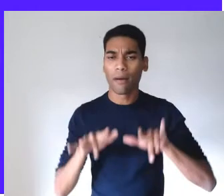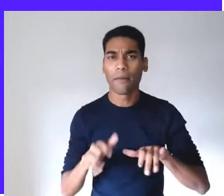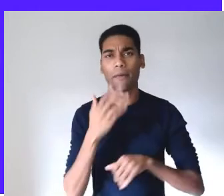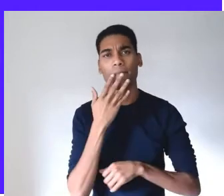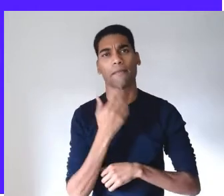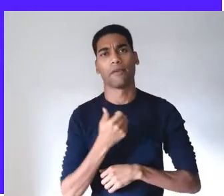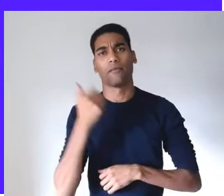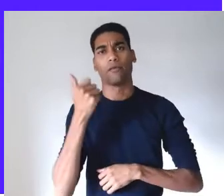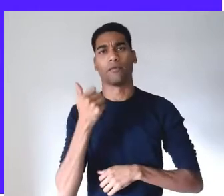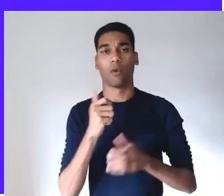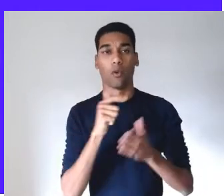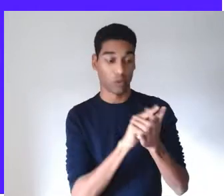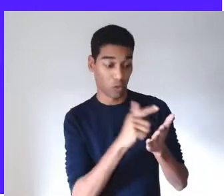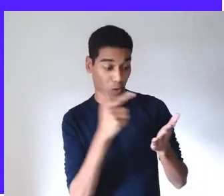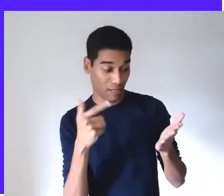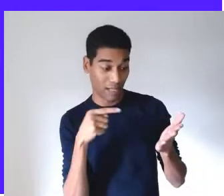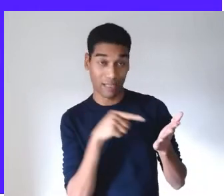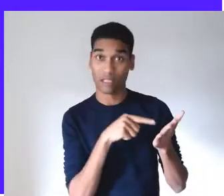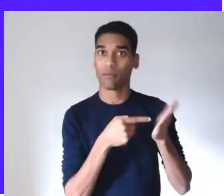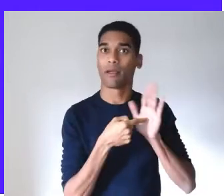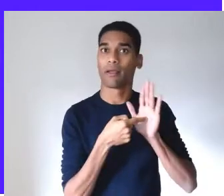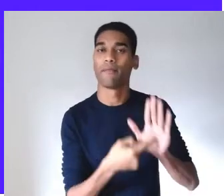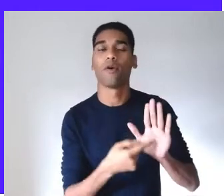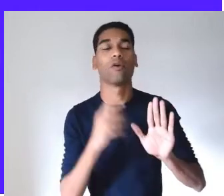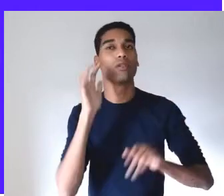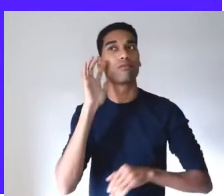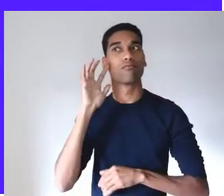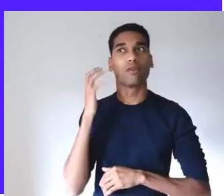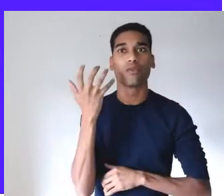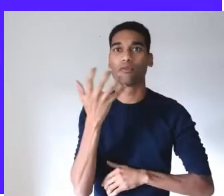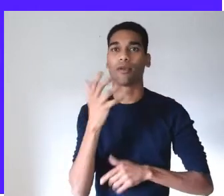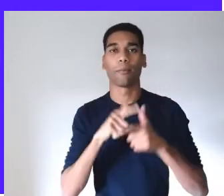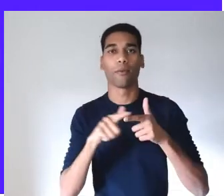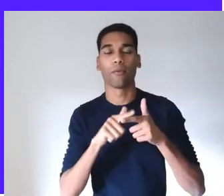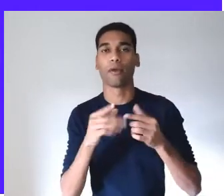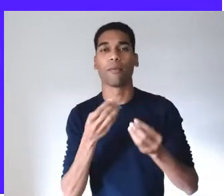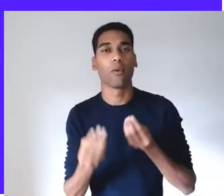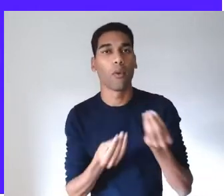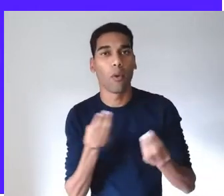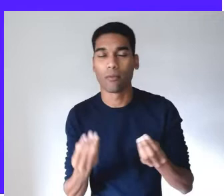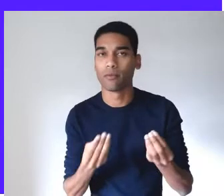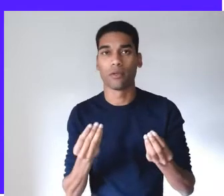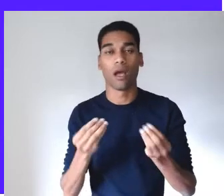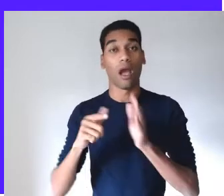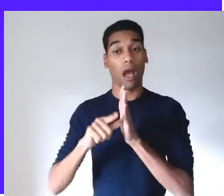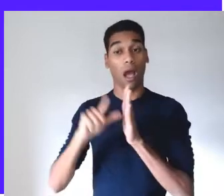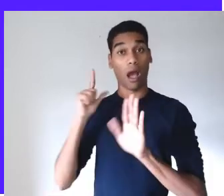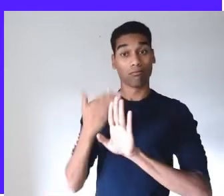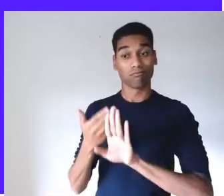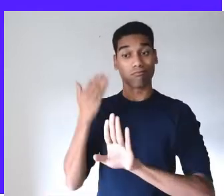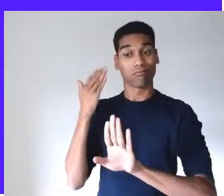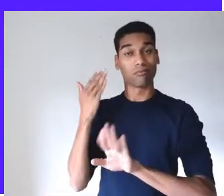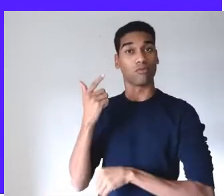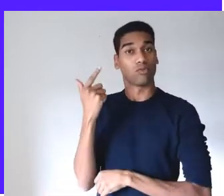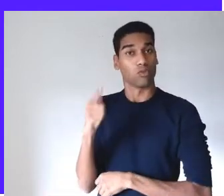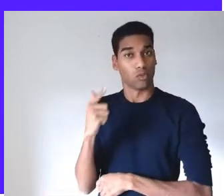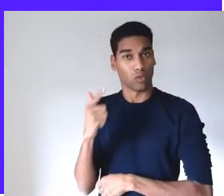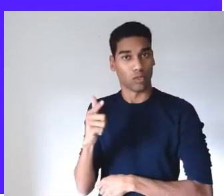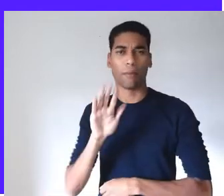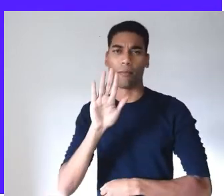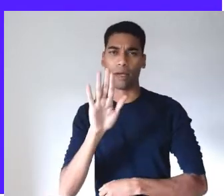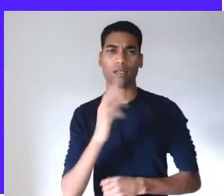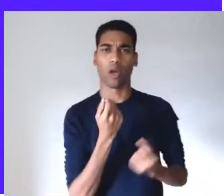que também a gente não tinha nome para isso, mas acho que alguns de nós sempre defenderam, né? E isso